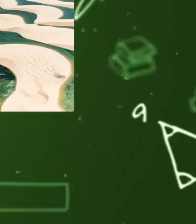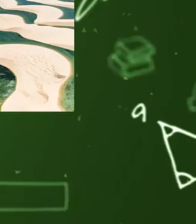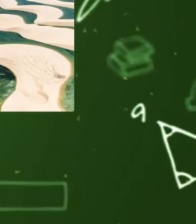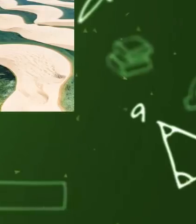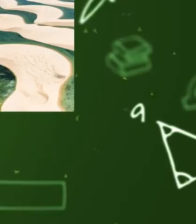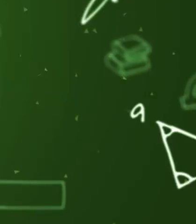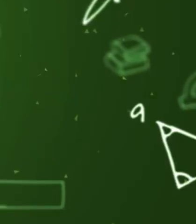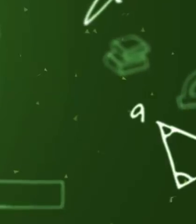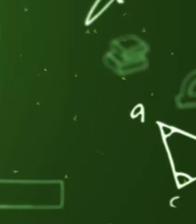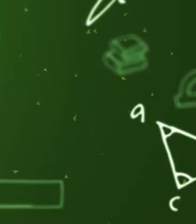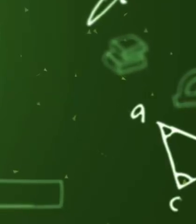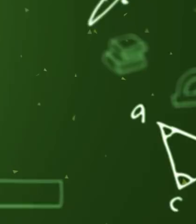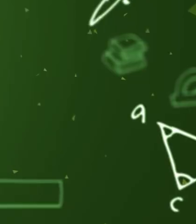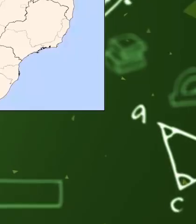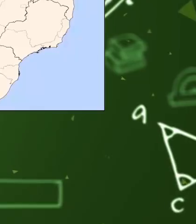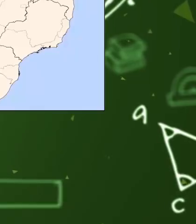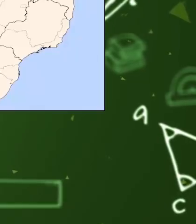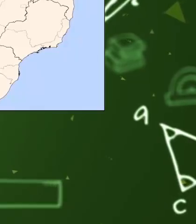Maranhão,